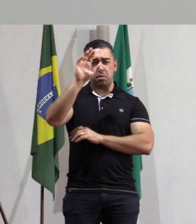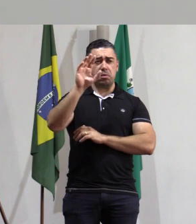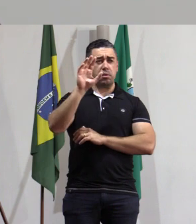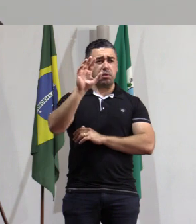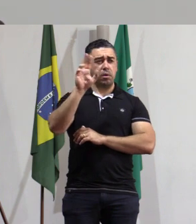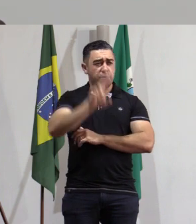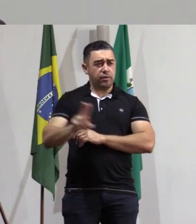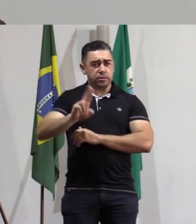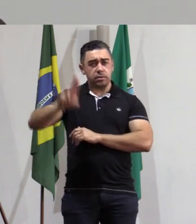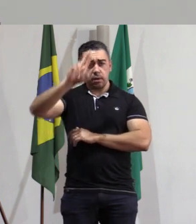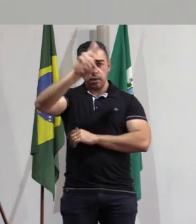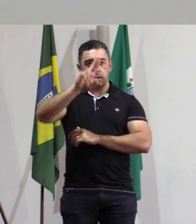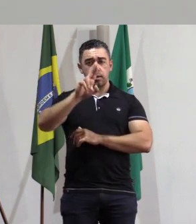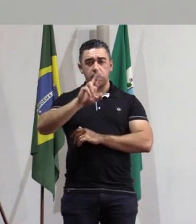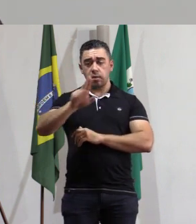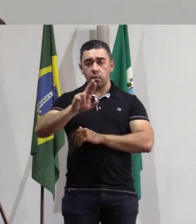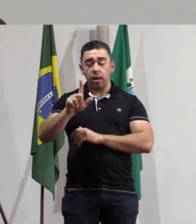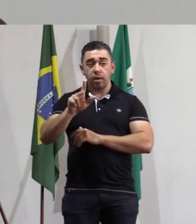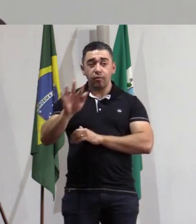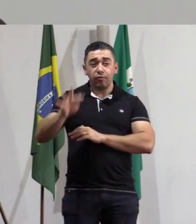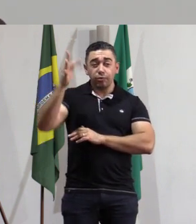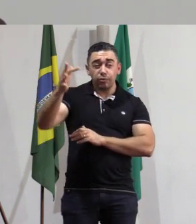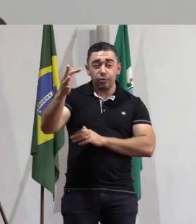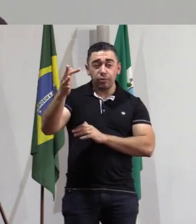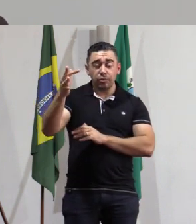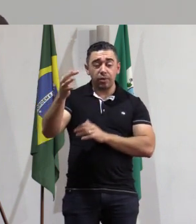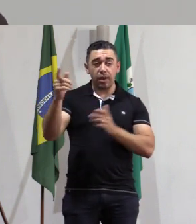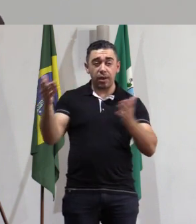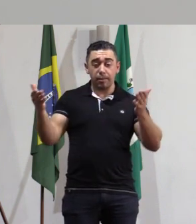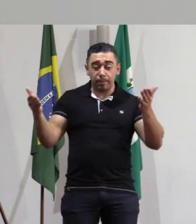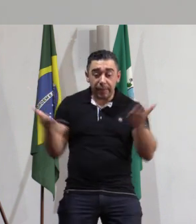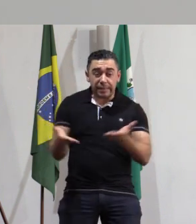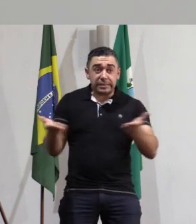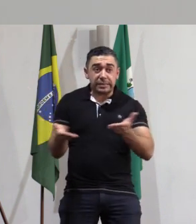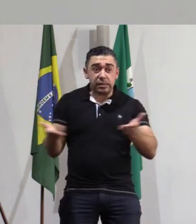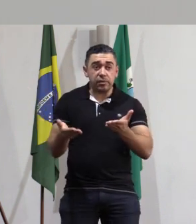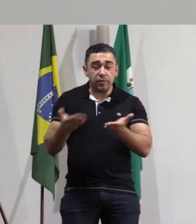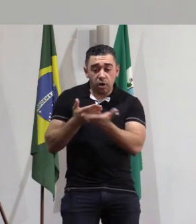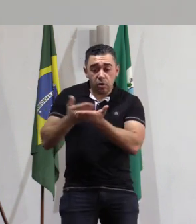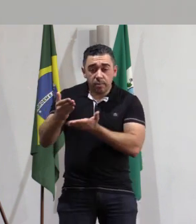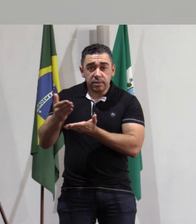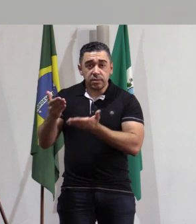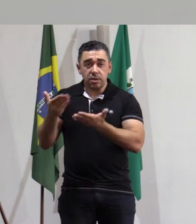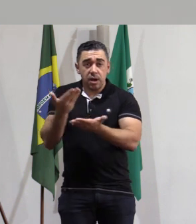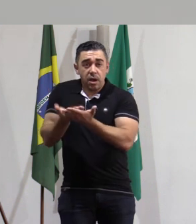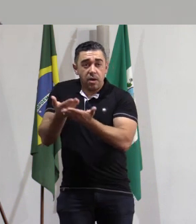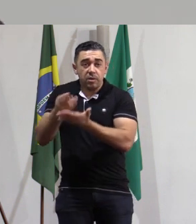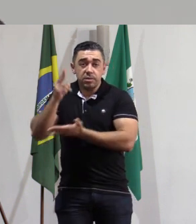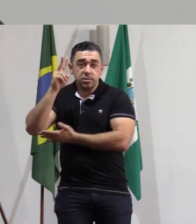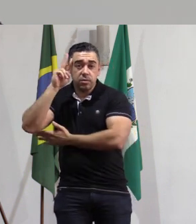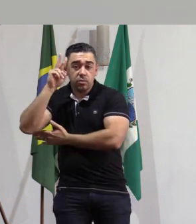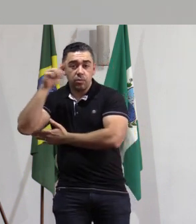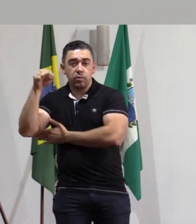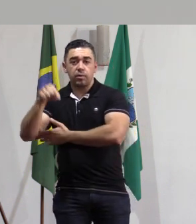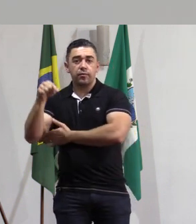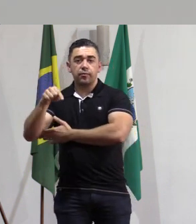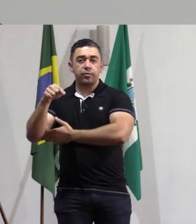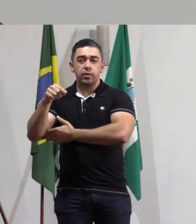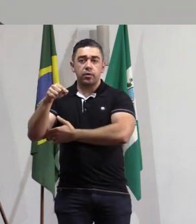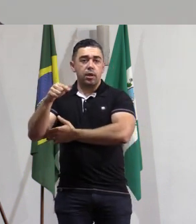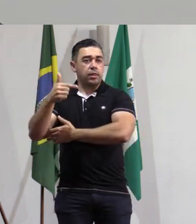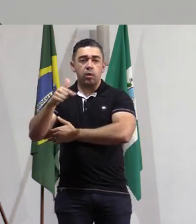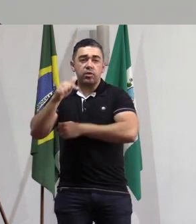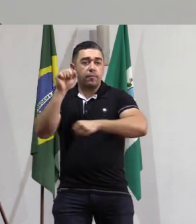Futures, é o presente. Nós vamos começar as aulas na segunda-feira. A gente não paralisou